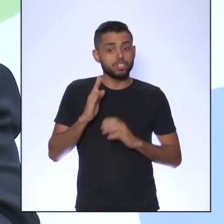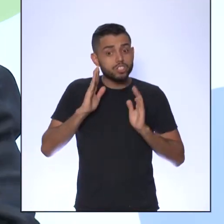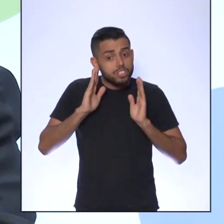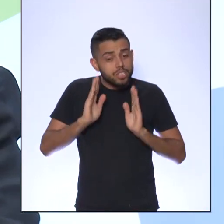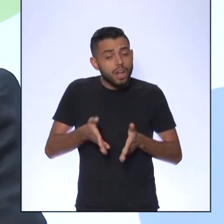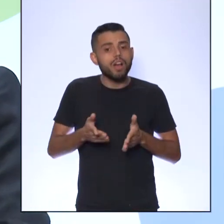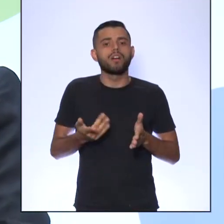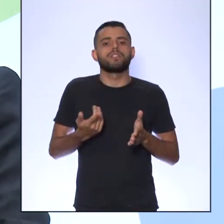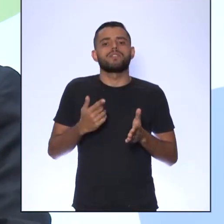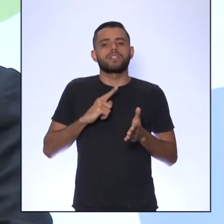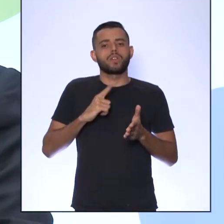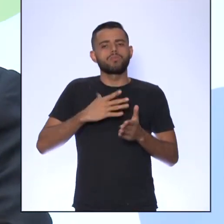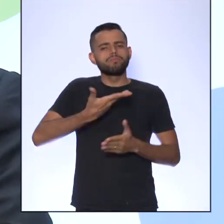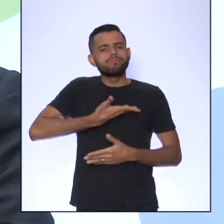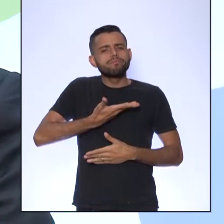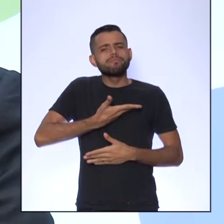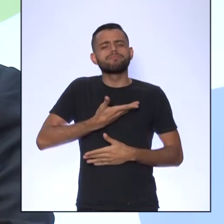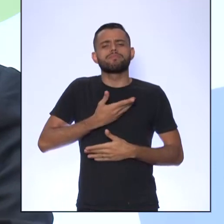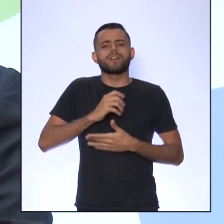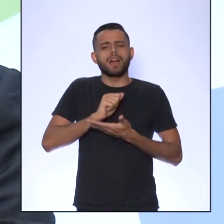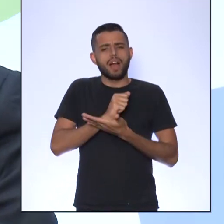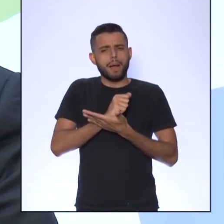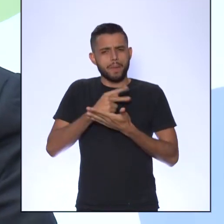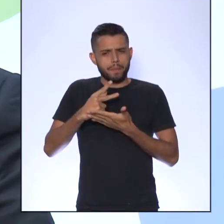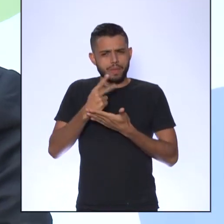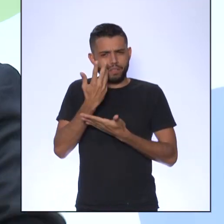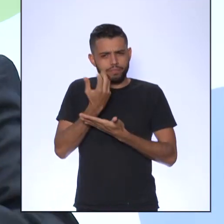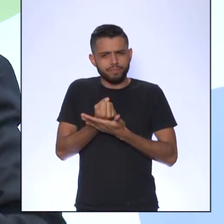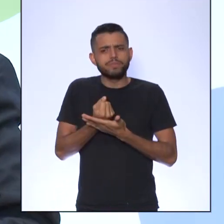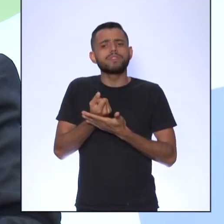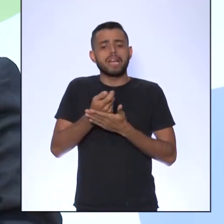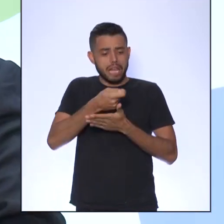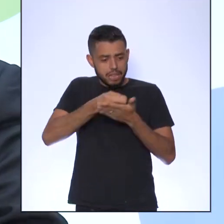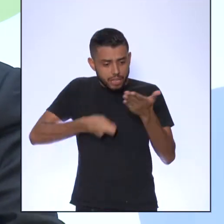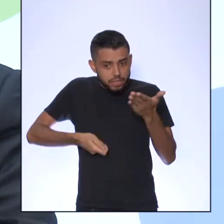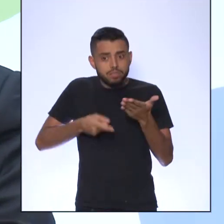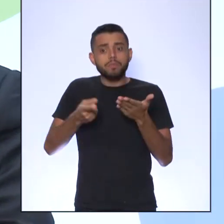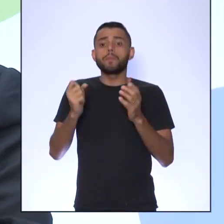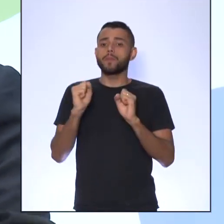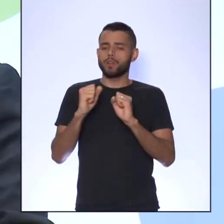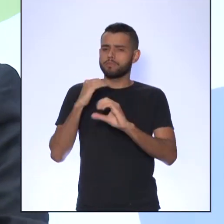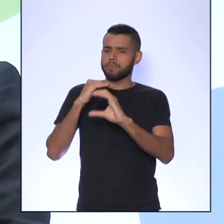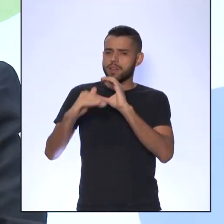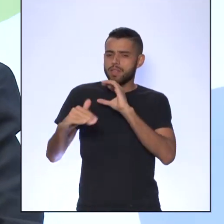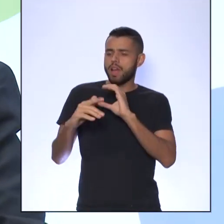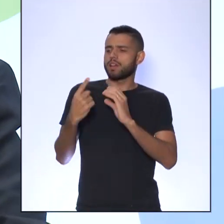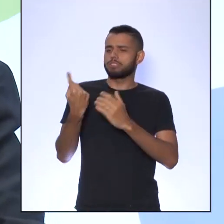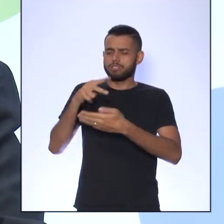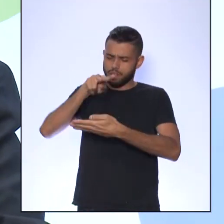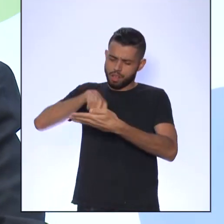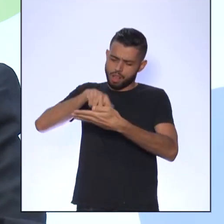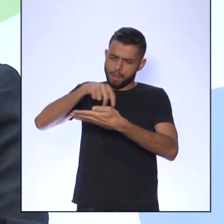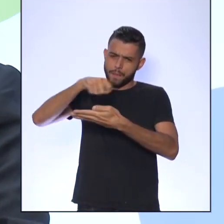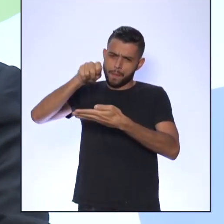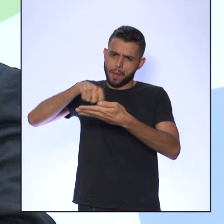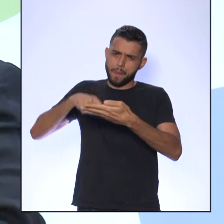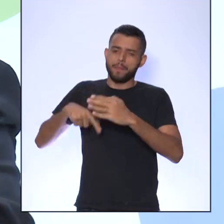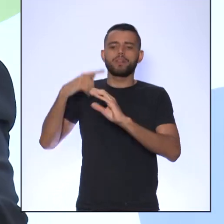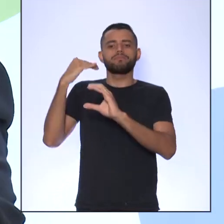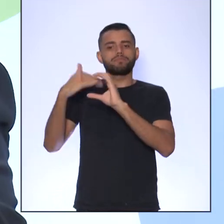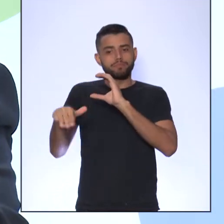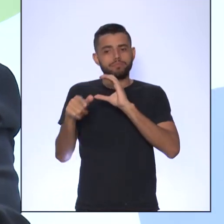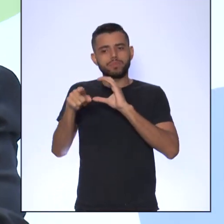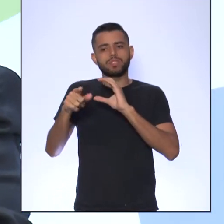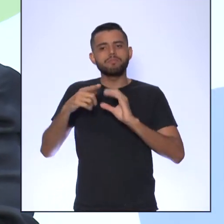parceiro que vai ter um aplicativo sobre redação, você vai poder mandar a redação, a gente vai corrigir e te devolver para que você vá aprimorando. Tivemos